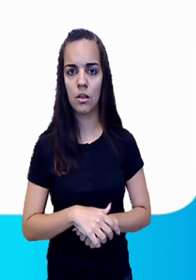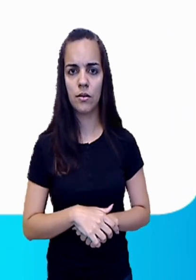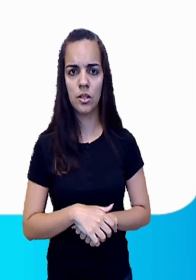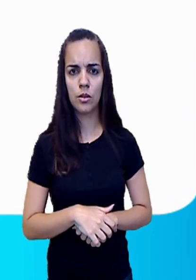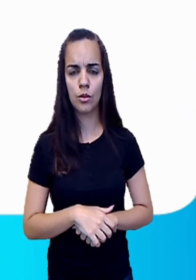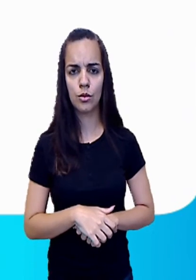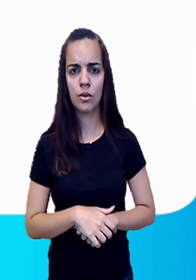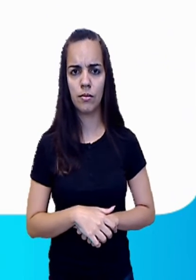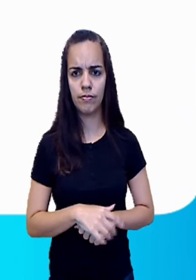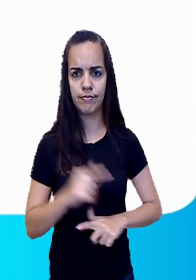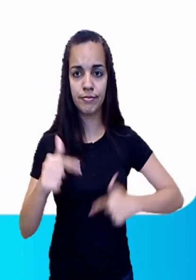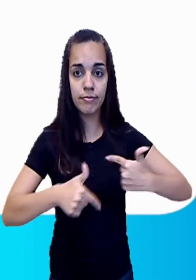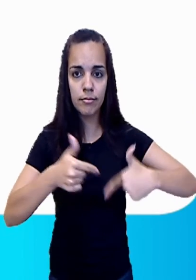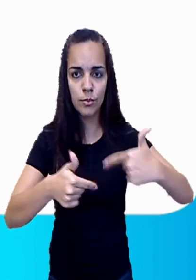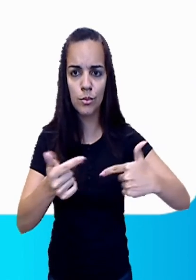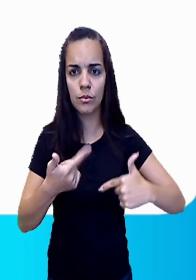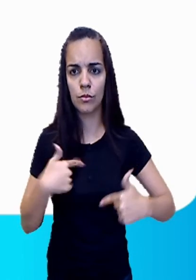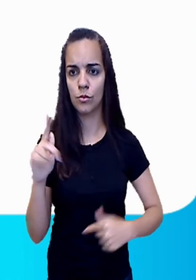o Serviço